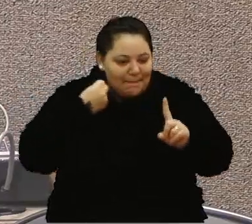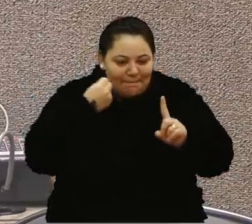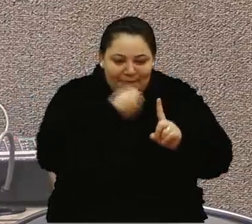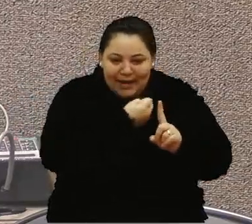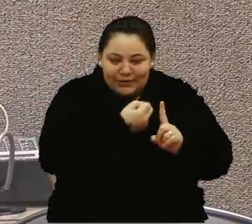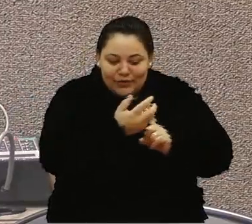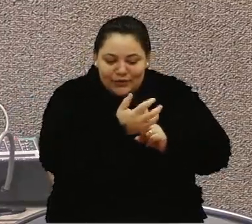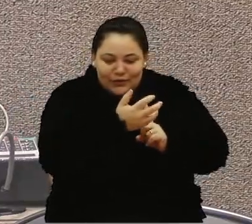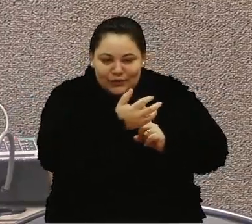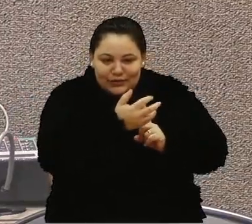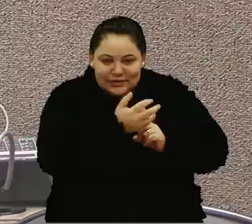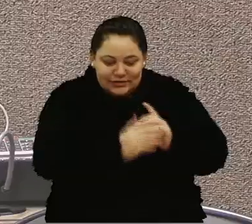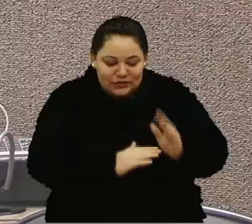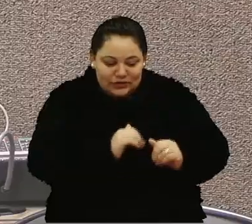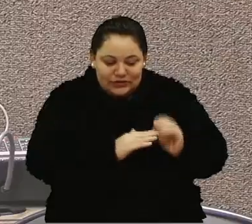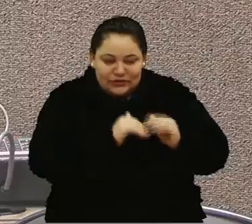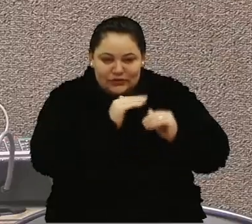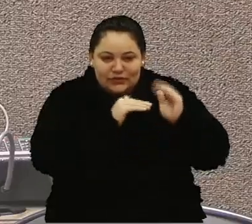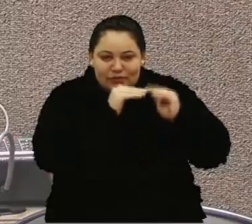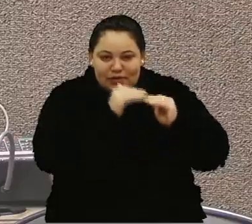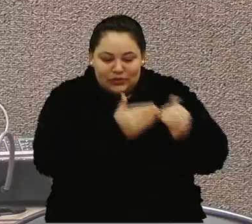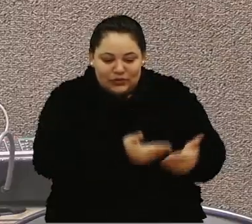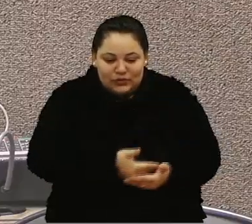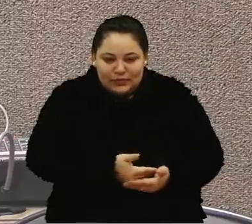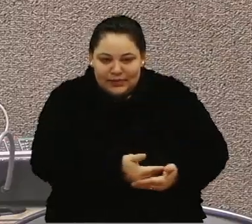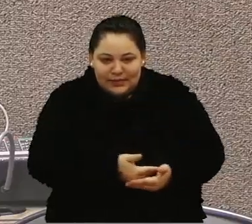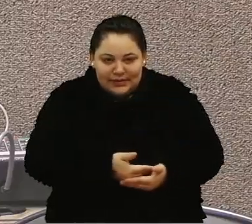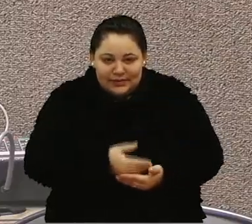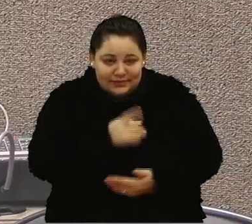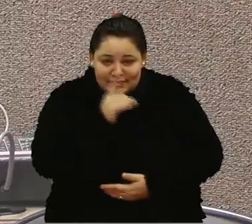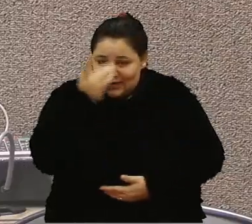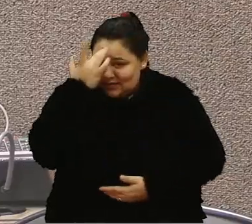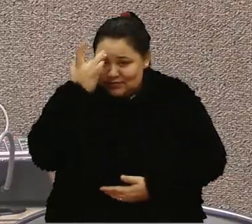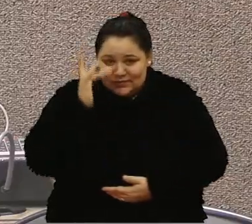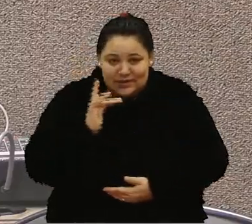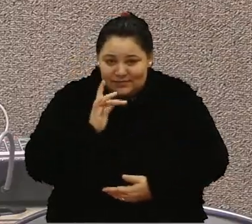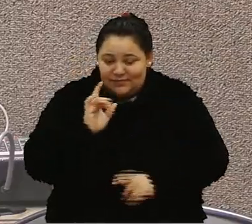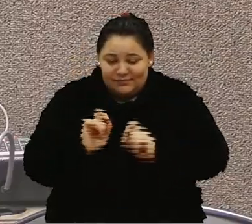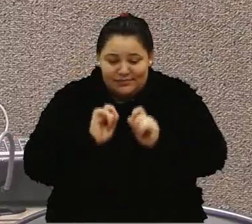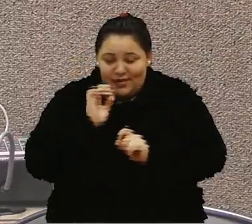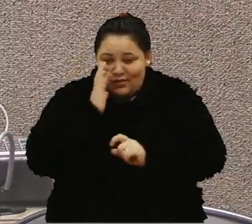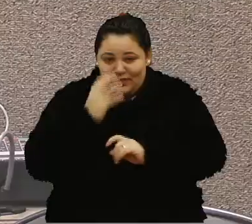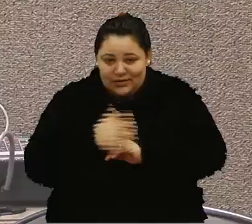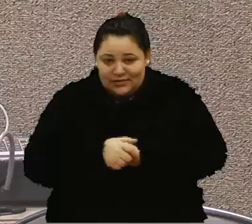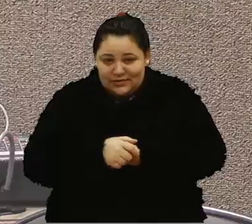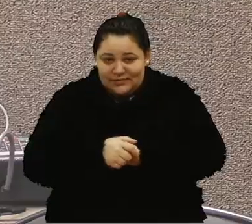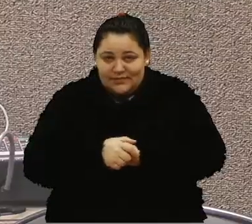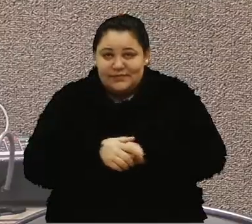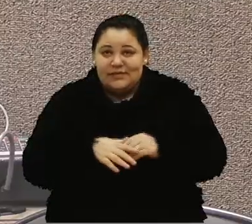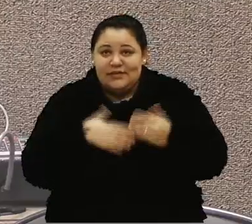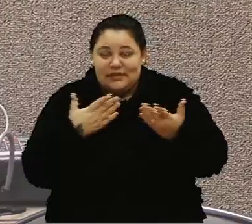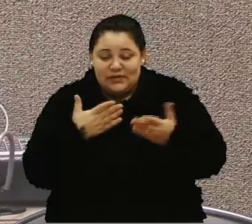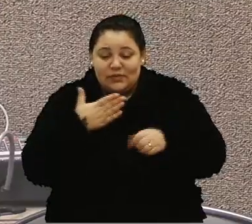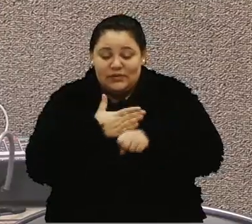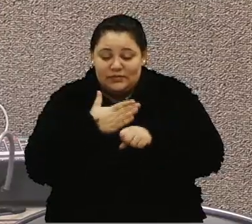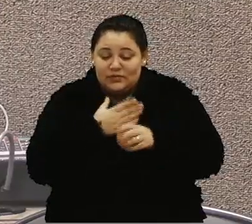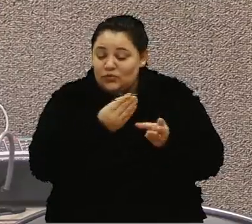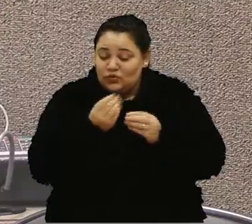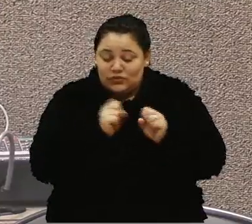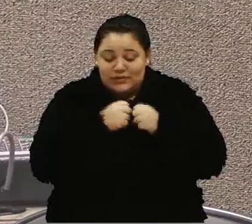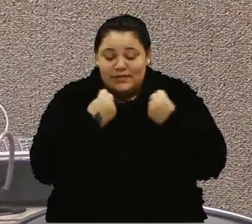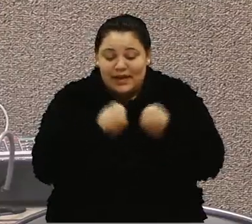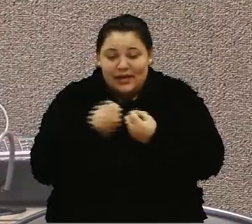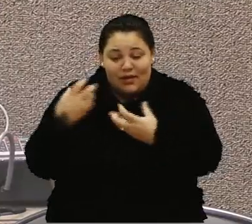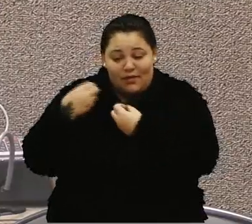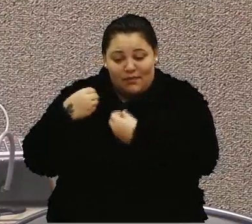na formação desse ser. As pessoas não têm essa percepção, essa noção. Então, eu fui em muitos seminários de relevância e tenho